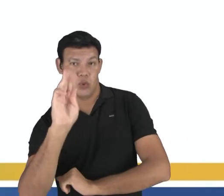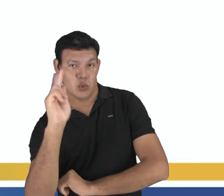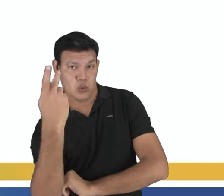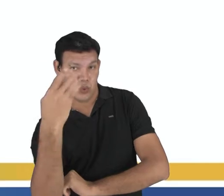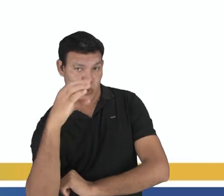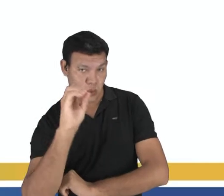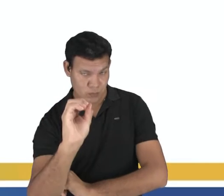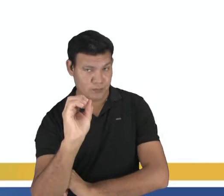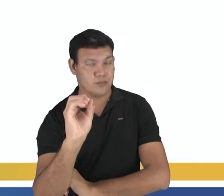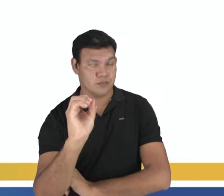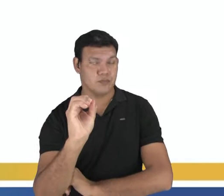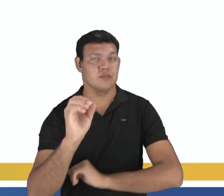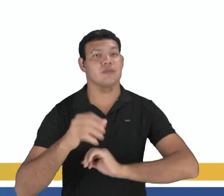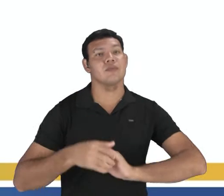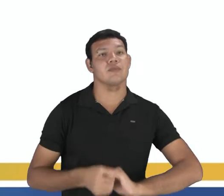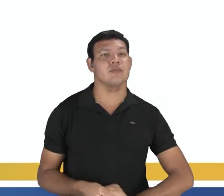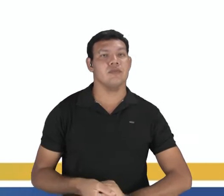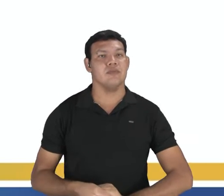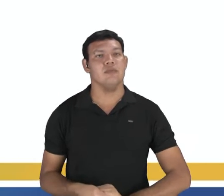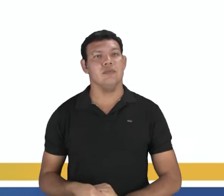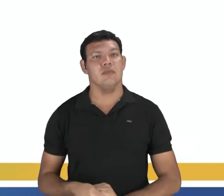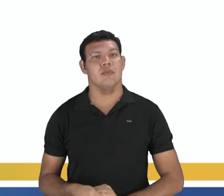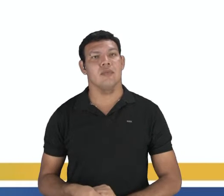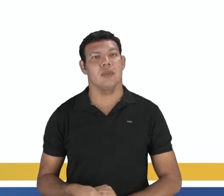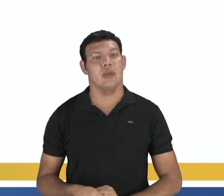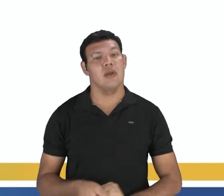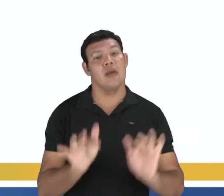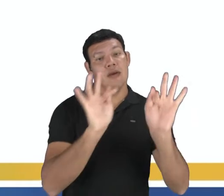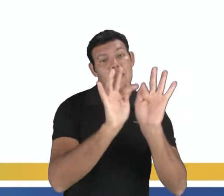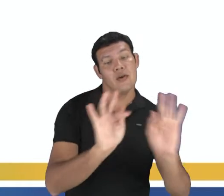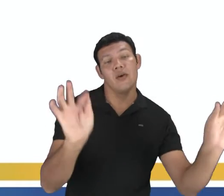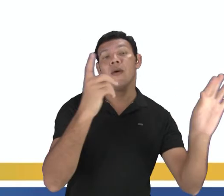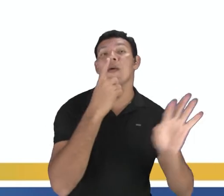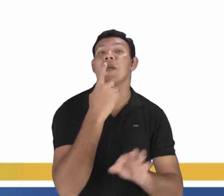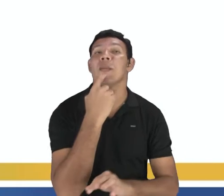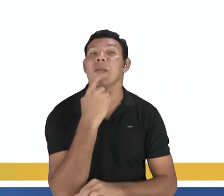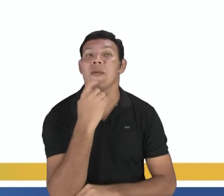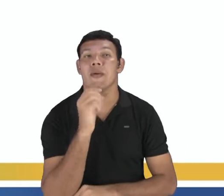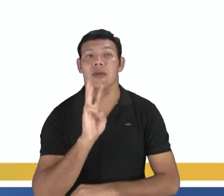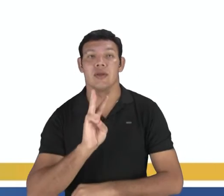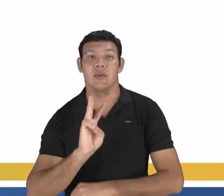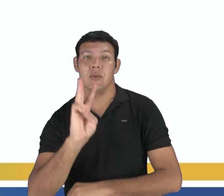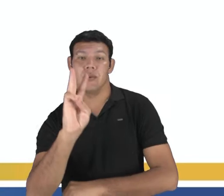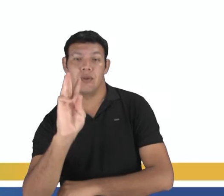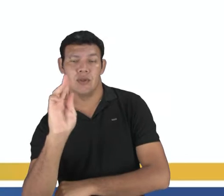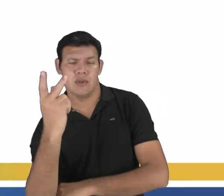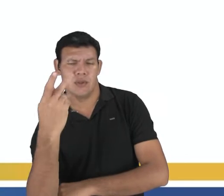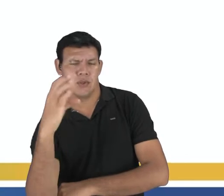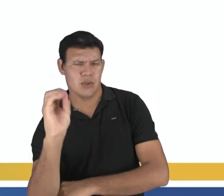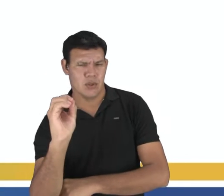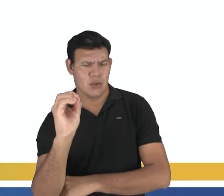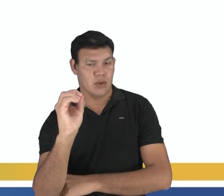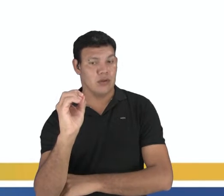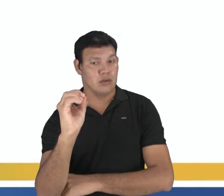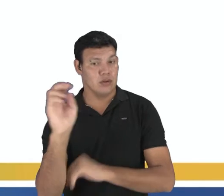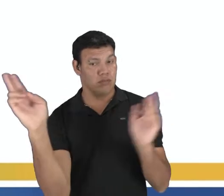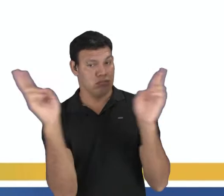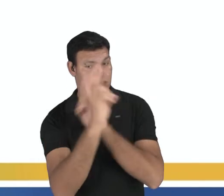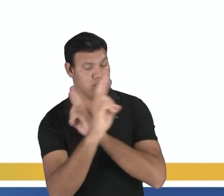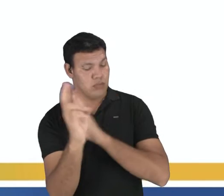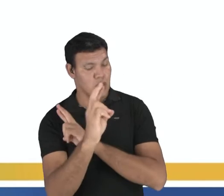wh-question e uma frase de vermelho eu tenho whoo como um pronome